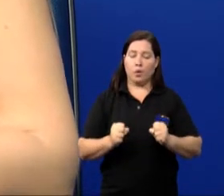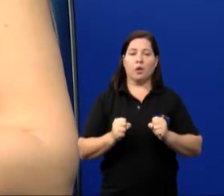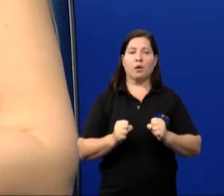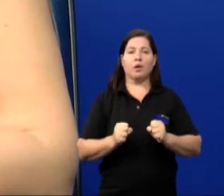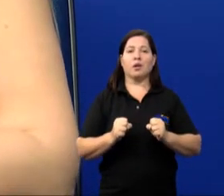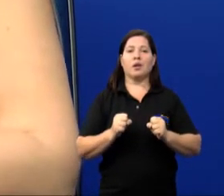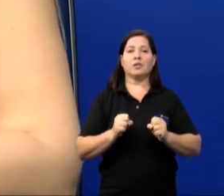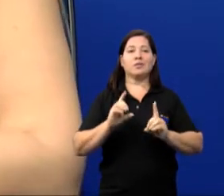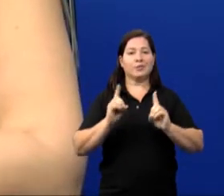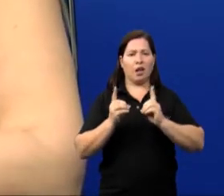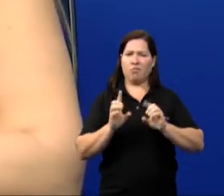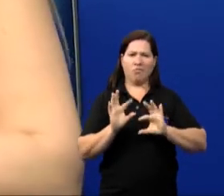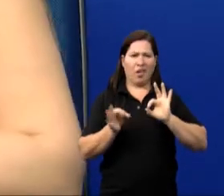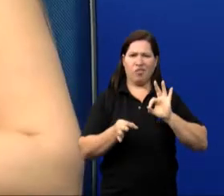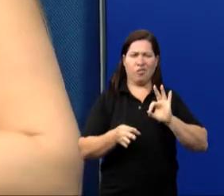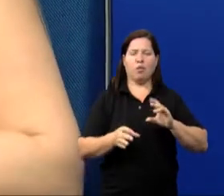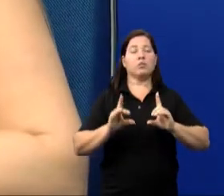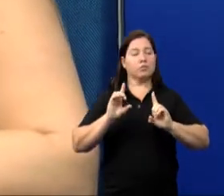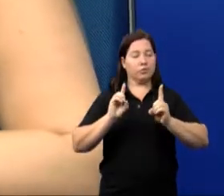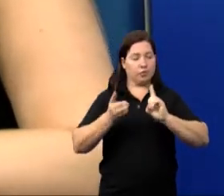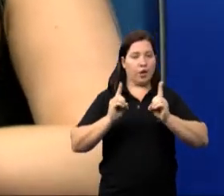é no castigo, mas é no diálogo.